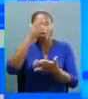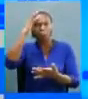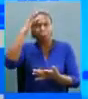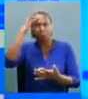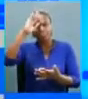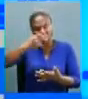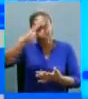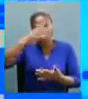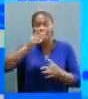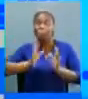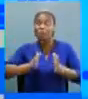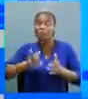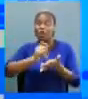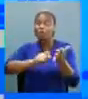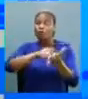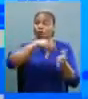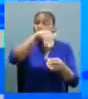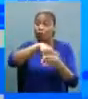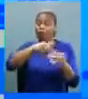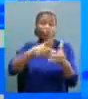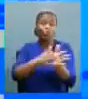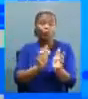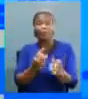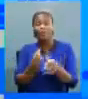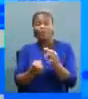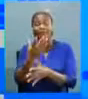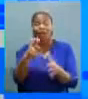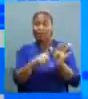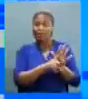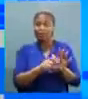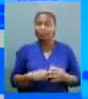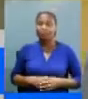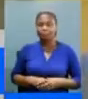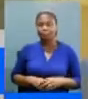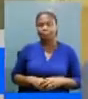consciência de que precisará de votos de todos para a implementação da referida lei.